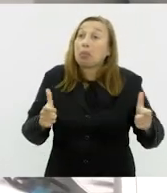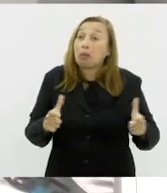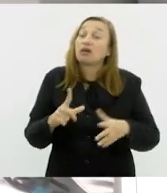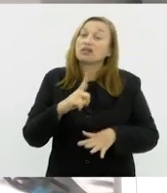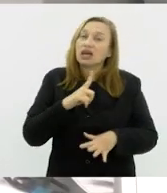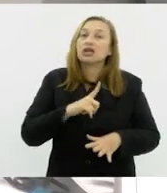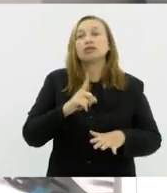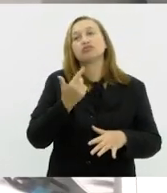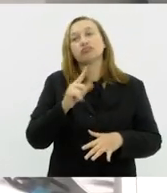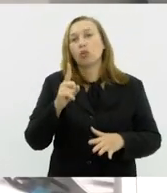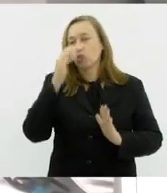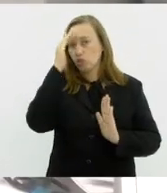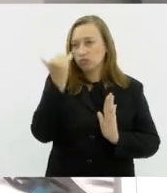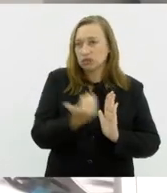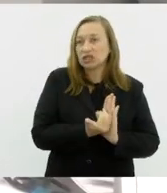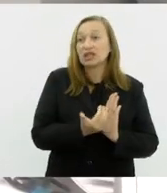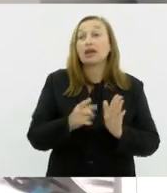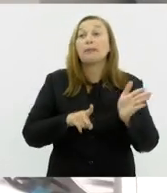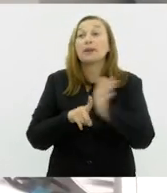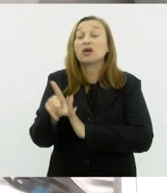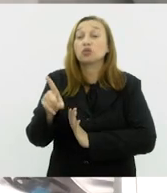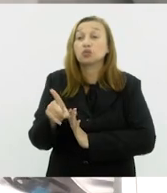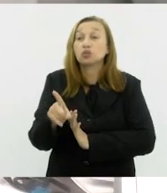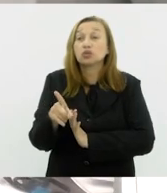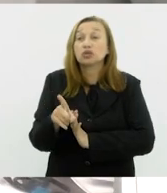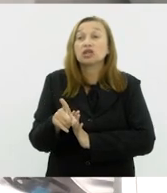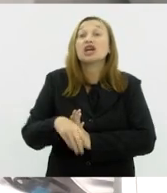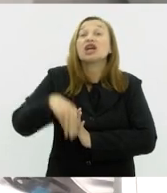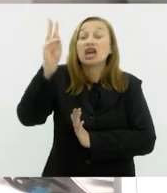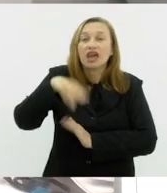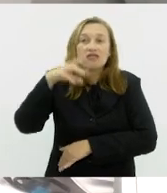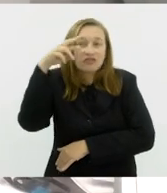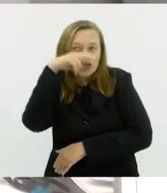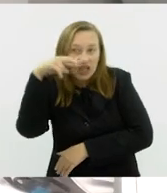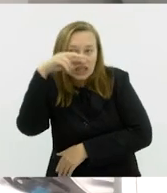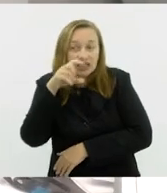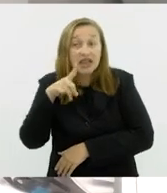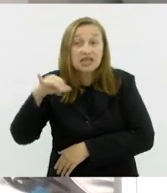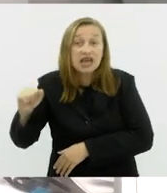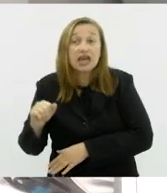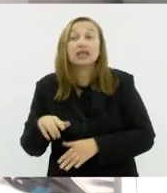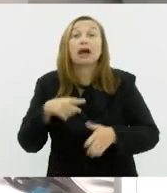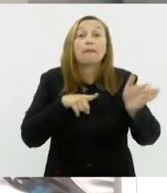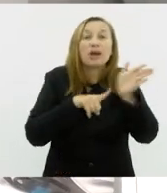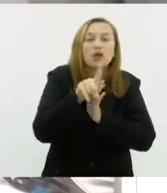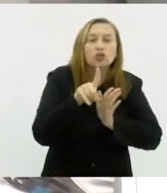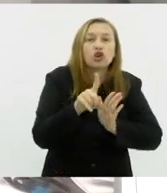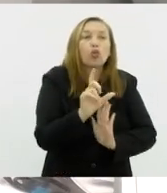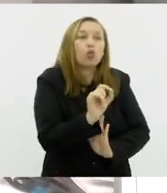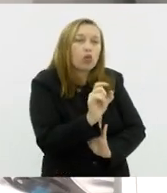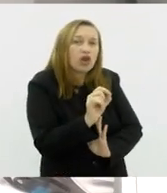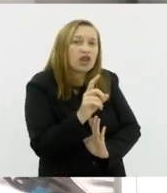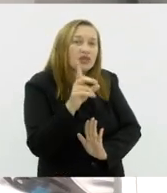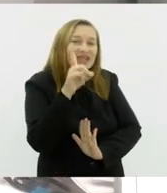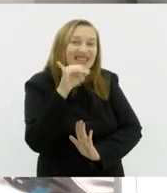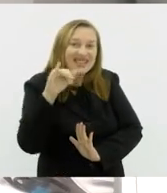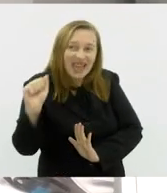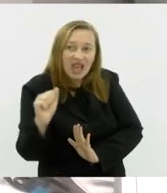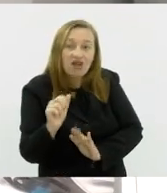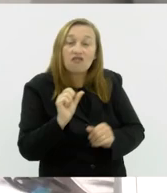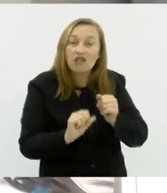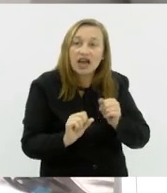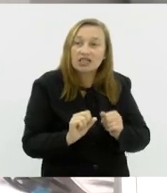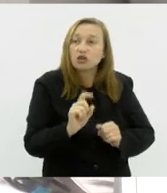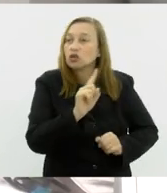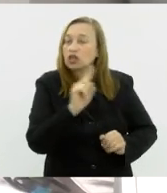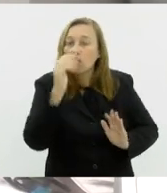são cumpridas. E a pergunta é, a quem cabe fiscalizar? Ao DSEA. Então, a pergunta é, o que o DSEA faz quando as